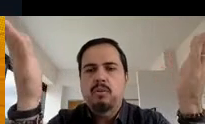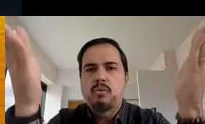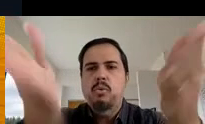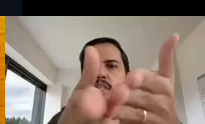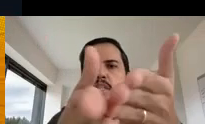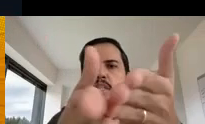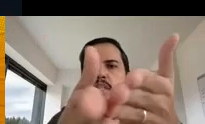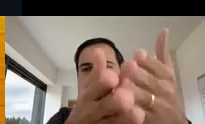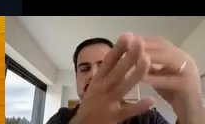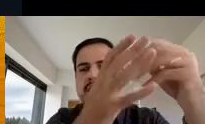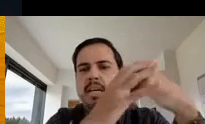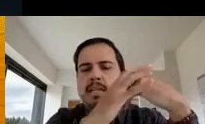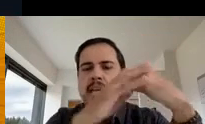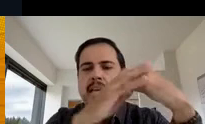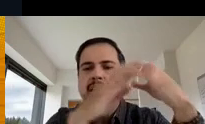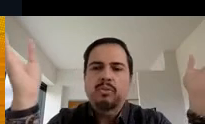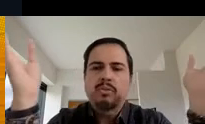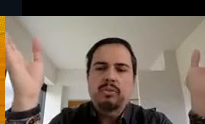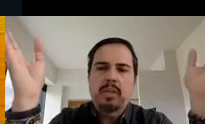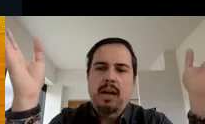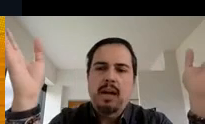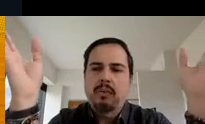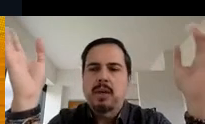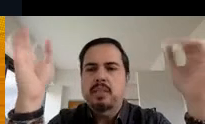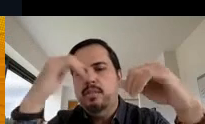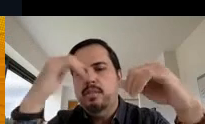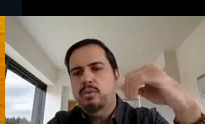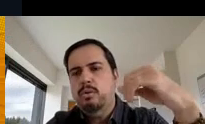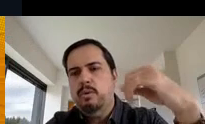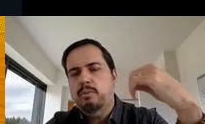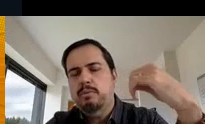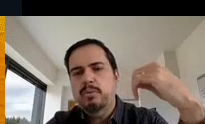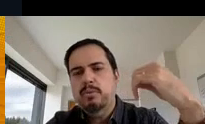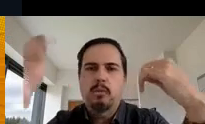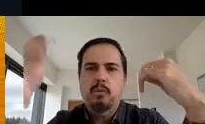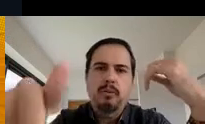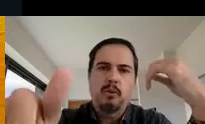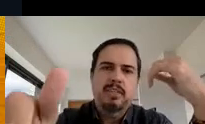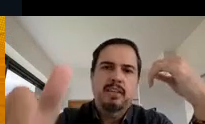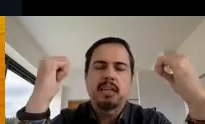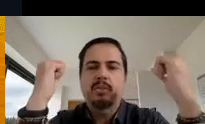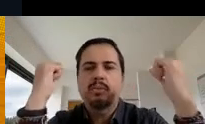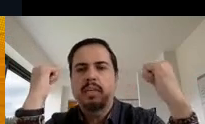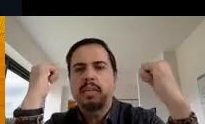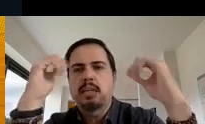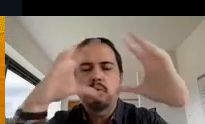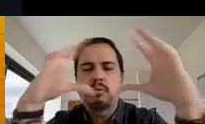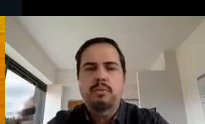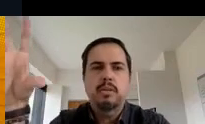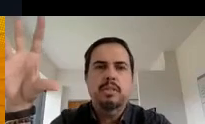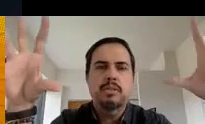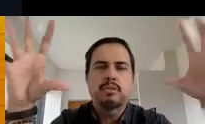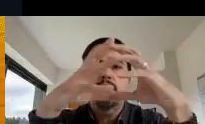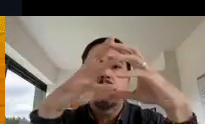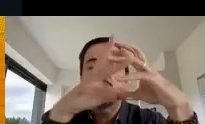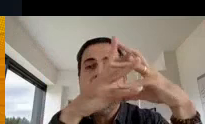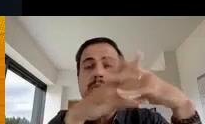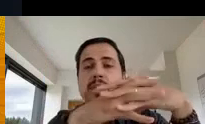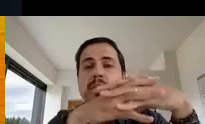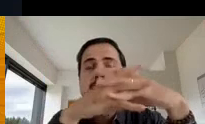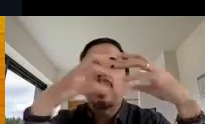vou trazer um recorte que tem a ver com hoje aqui. Tem revolução industrial, a gente fala de indústria 4.0, para começar a falar disso aqui. Não estou